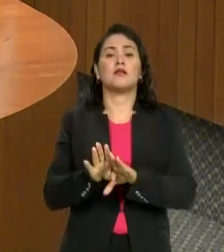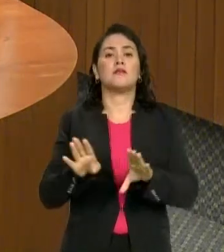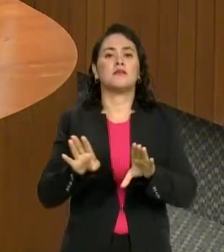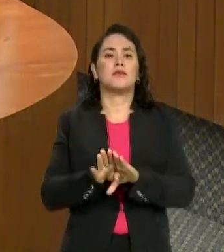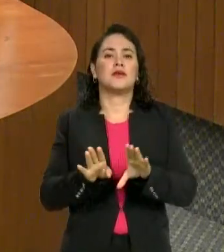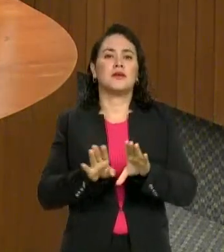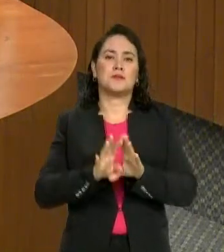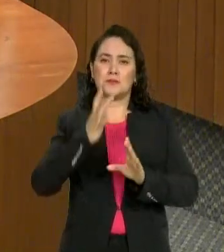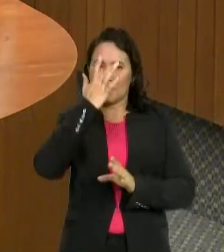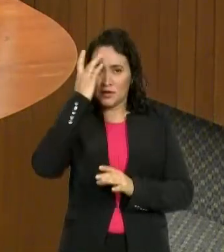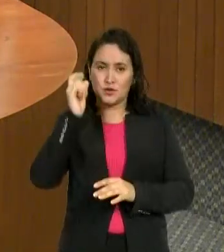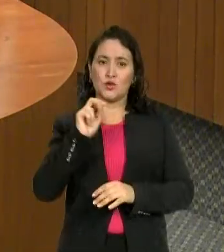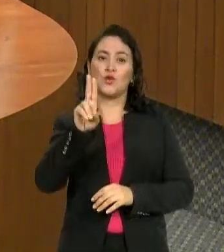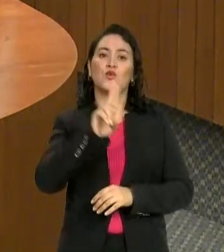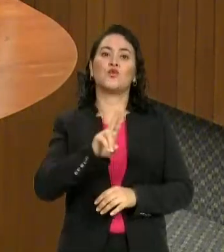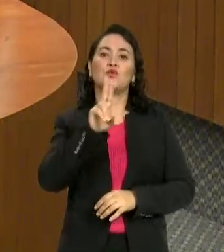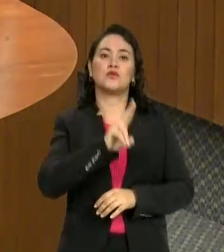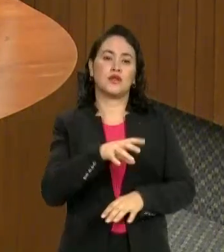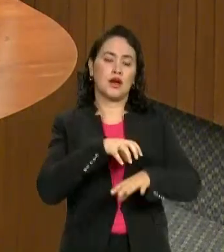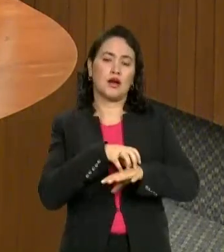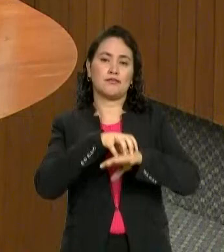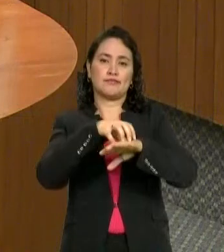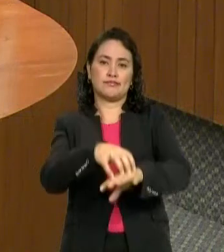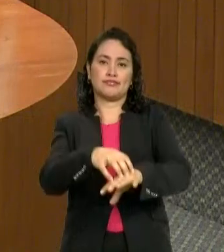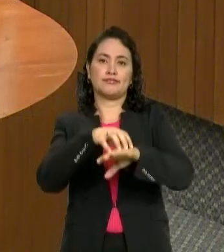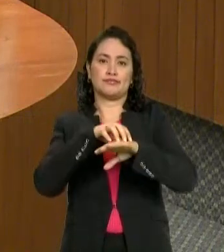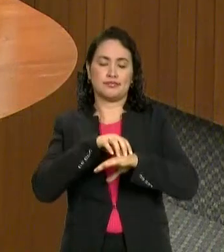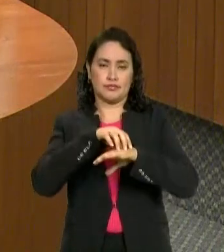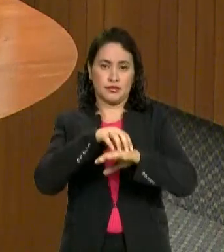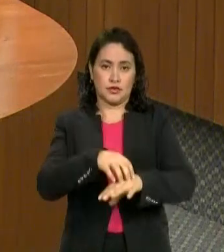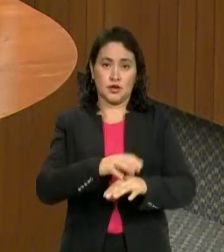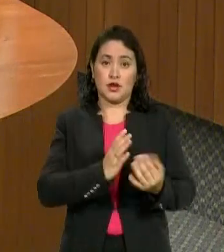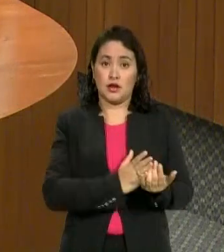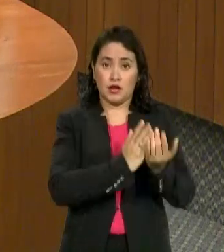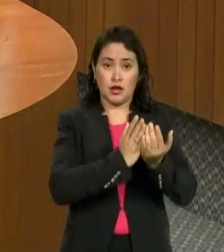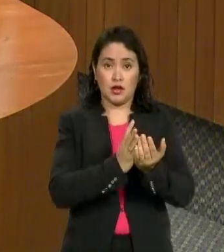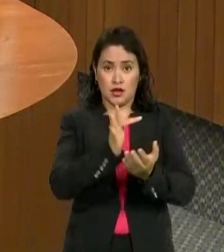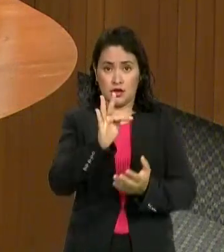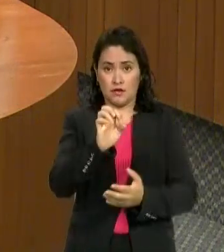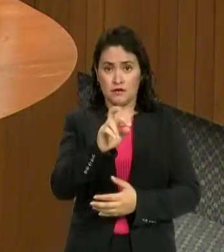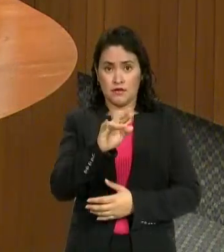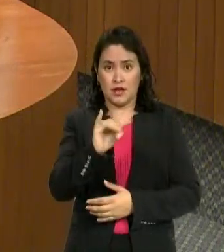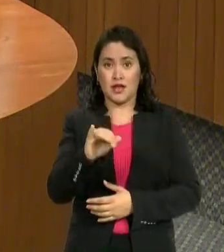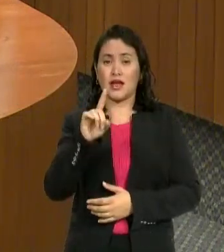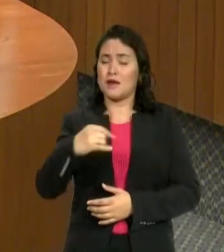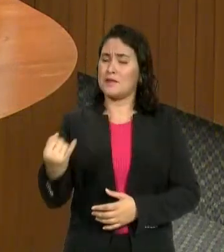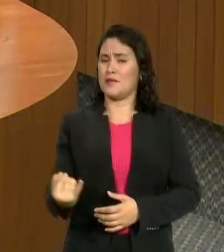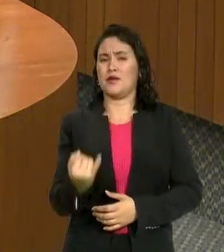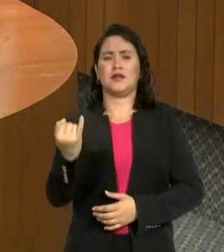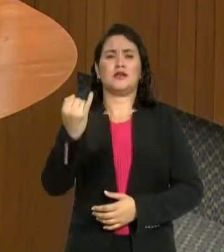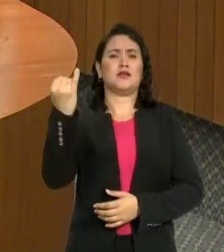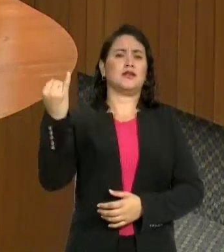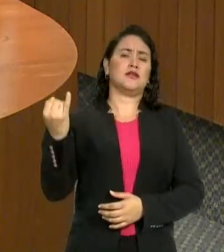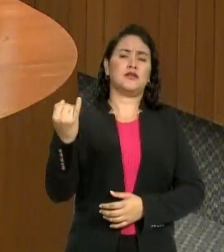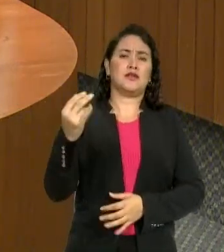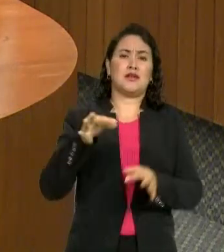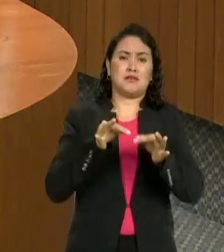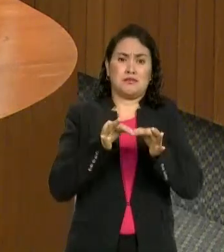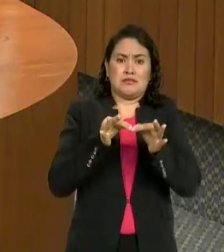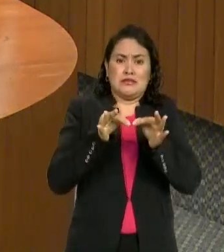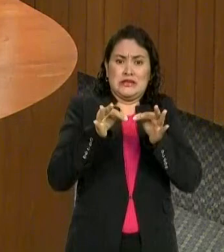de ferribote, que é um transporte extremamente importante para nós, encurtador de distâncias, encurtador de